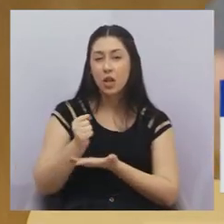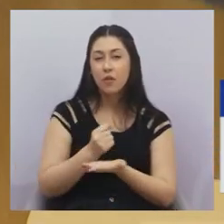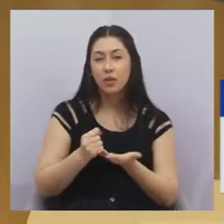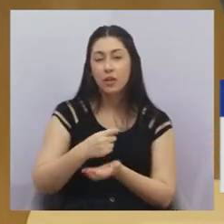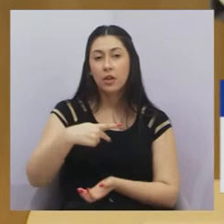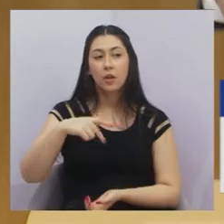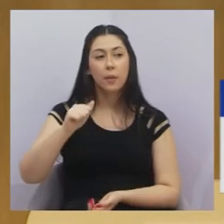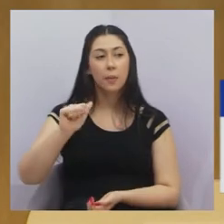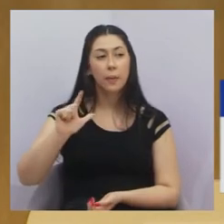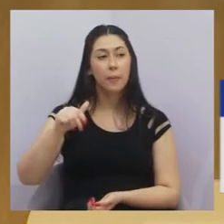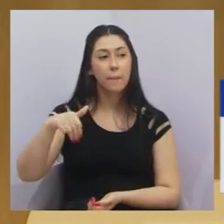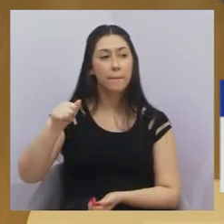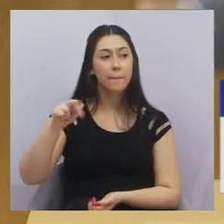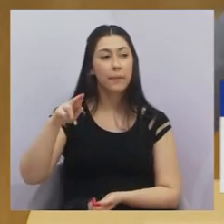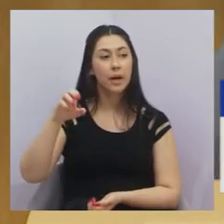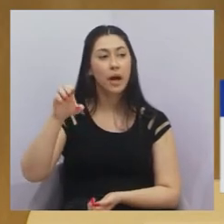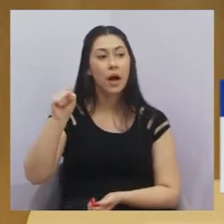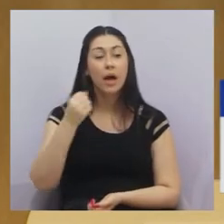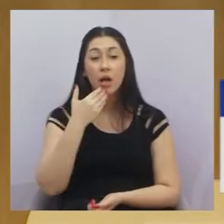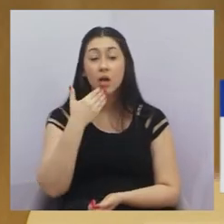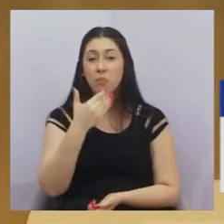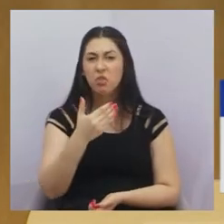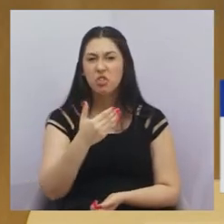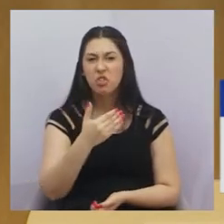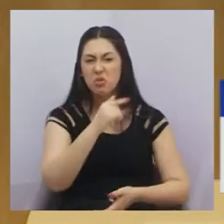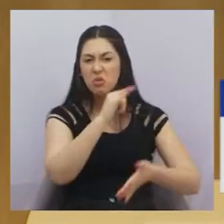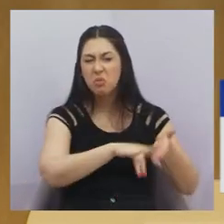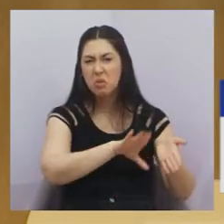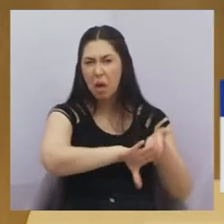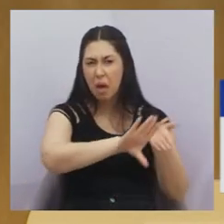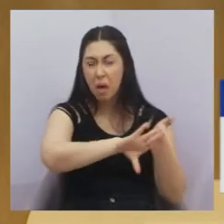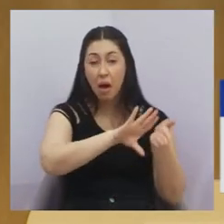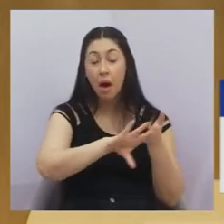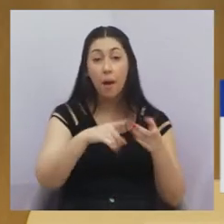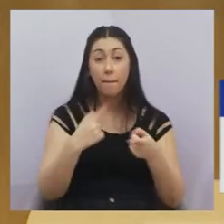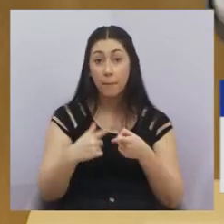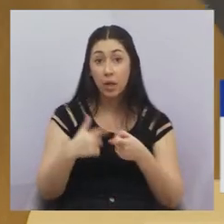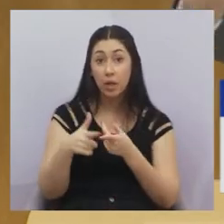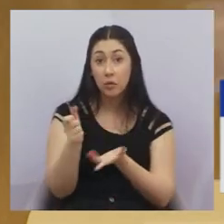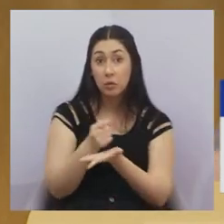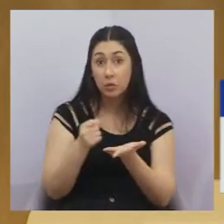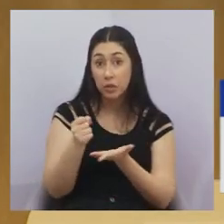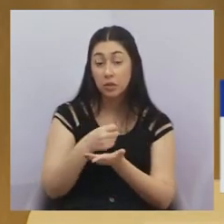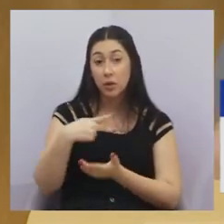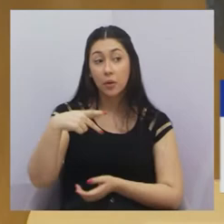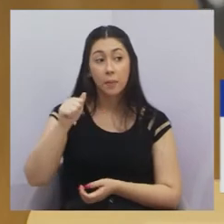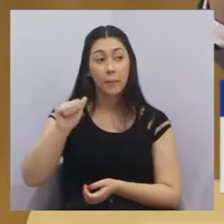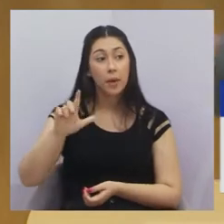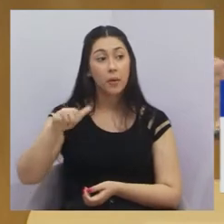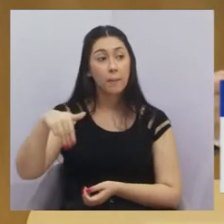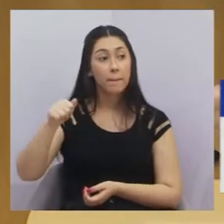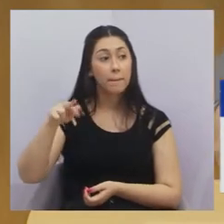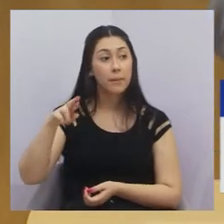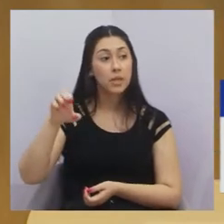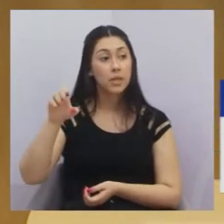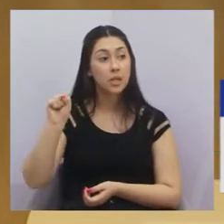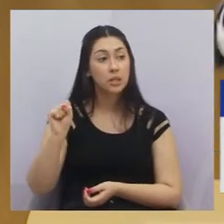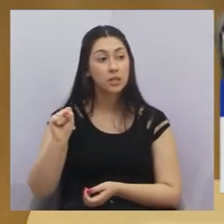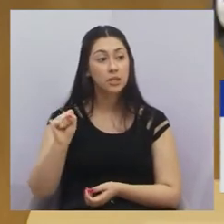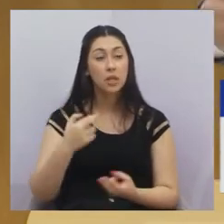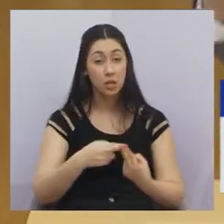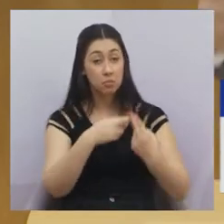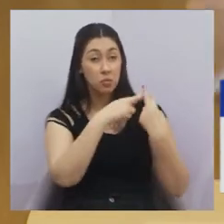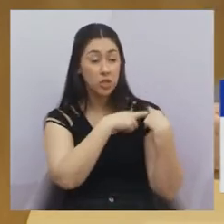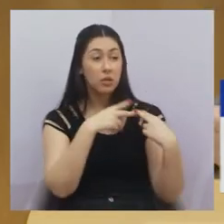governo, o Ministério Público pediu a cassação dele, porque a Fundação Palmares é uma fundação encarregada de